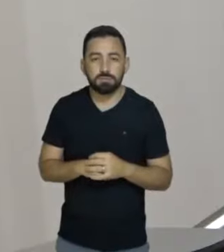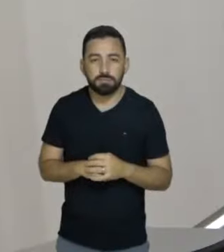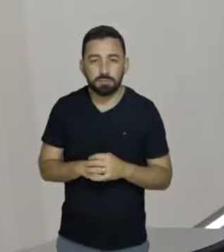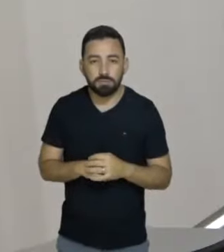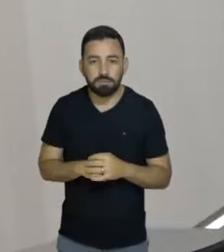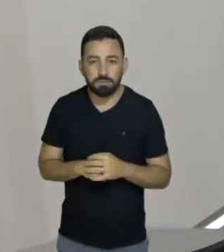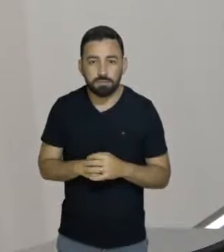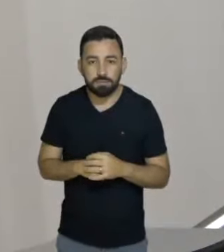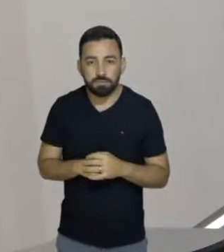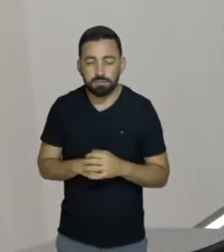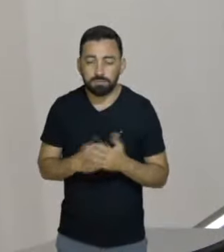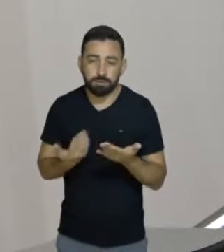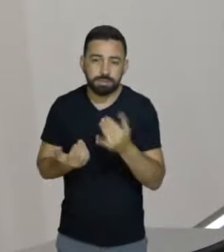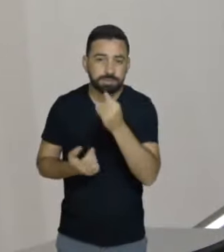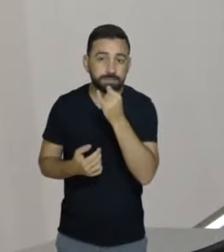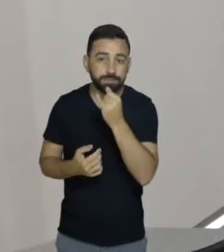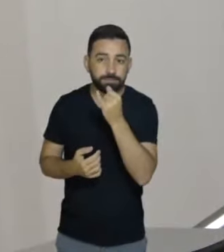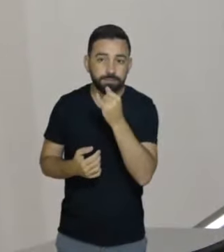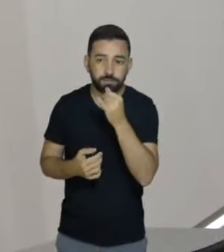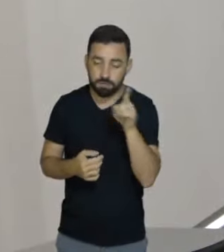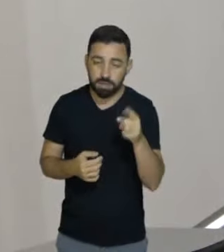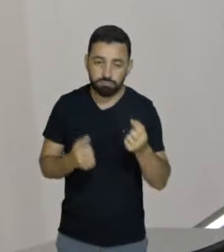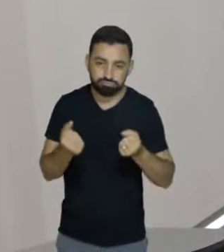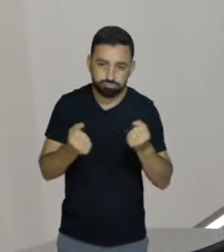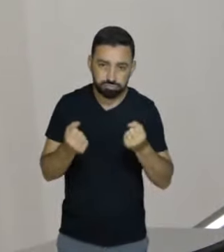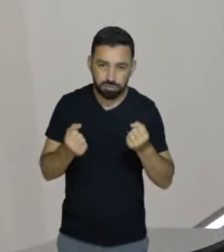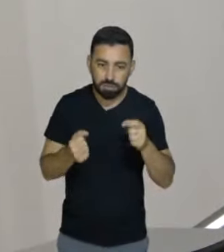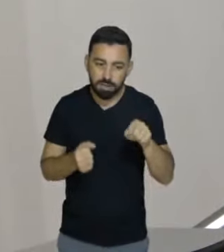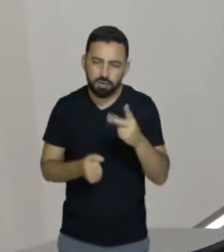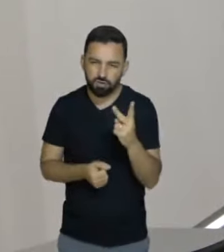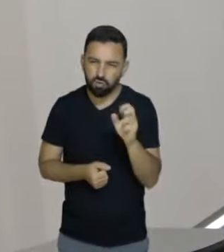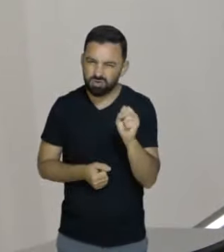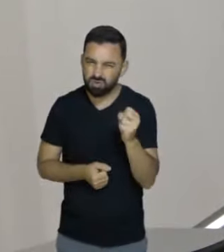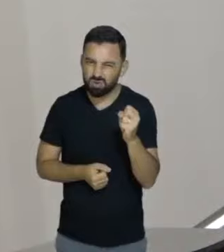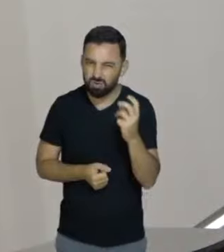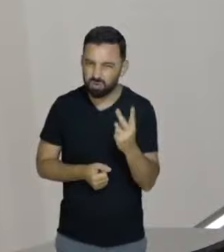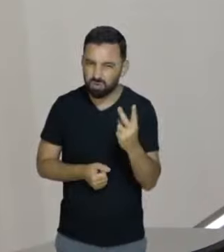Você pega aqui a 282, a